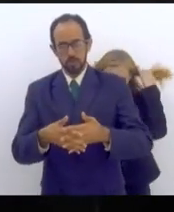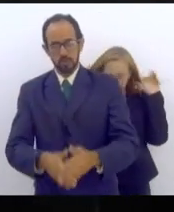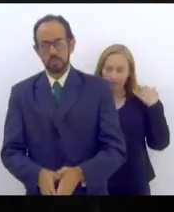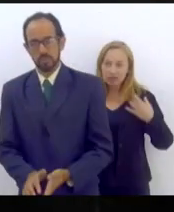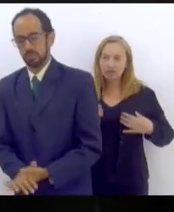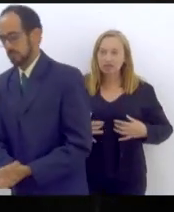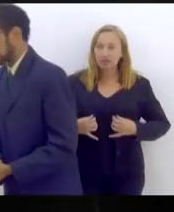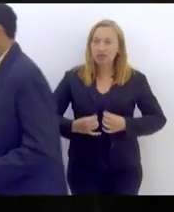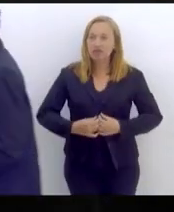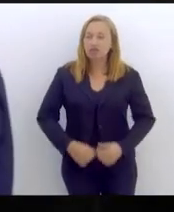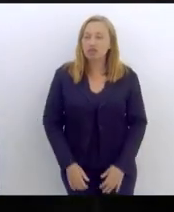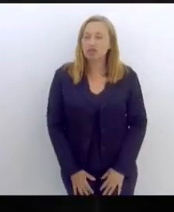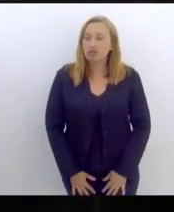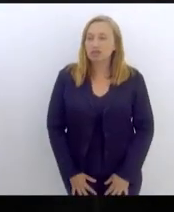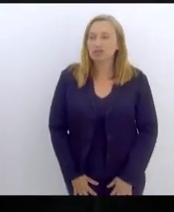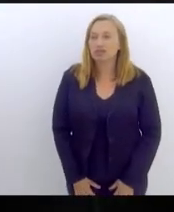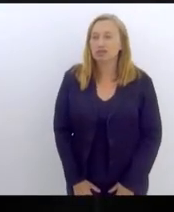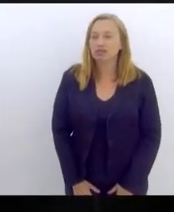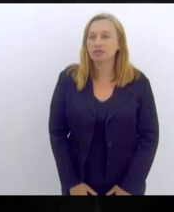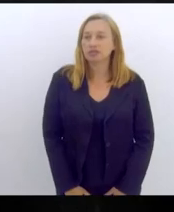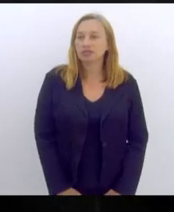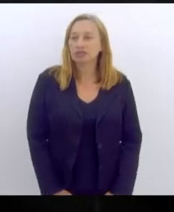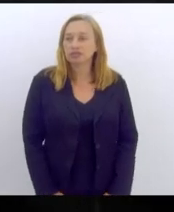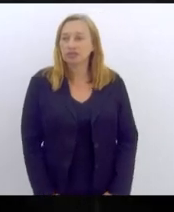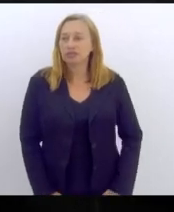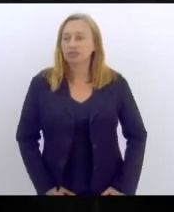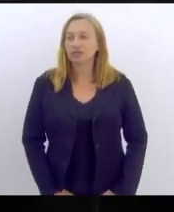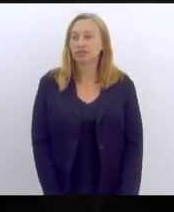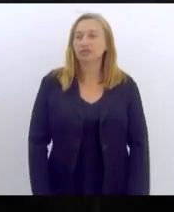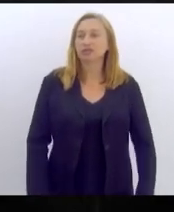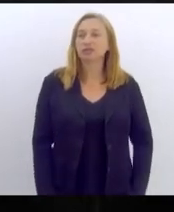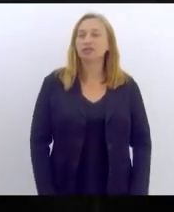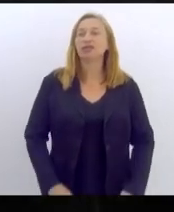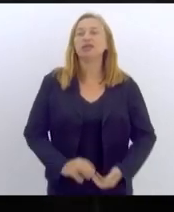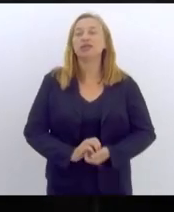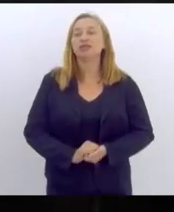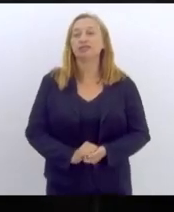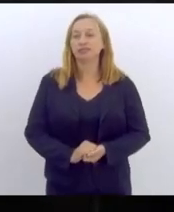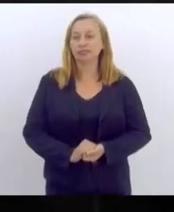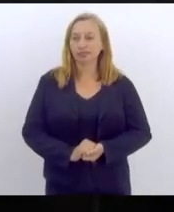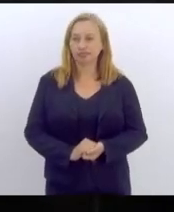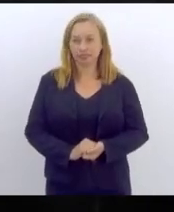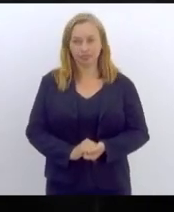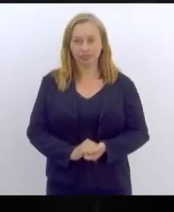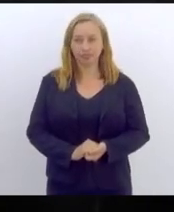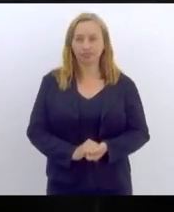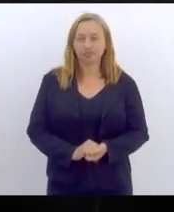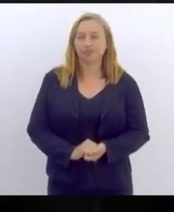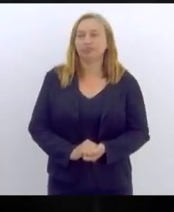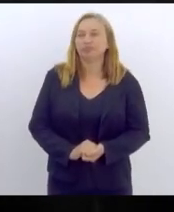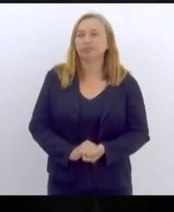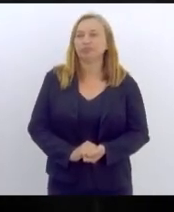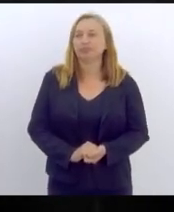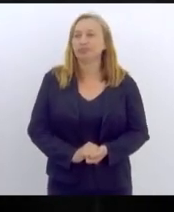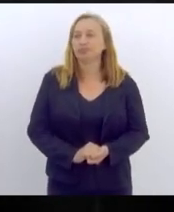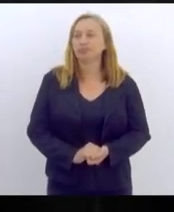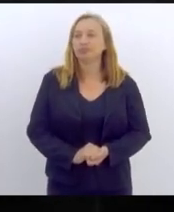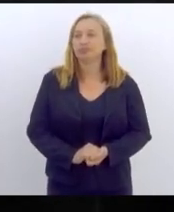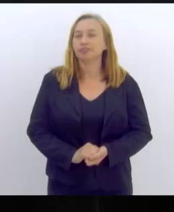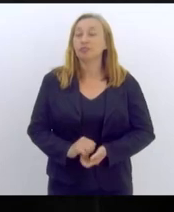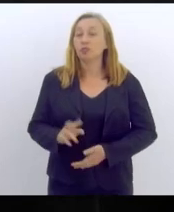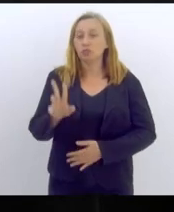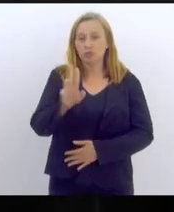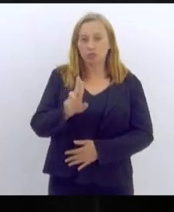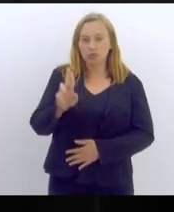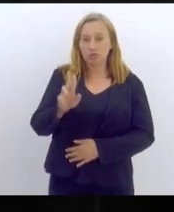diversos poderes, principalmente com a ótica dos menos favorecidos. E, finalmente, usar, como estou